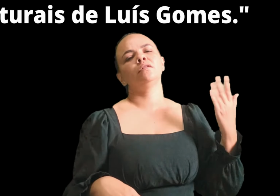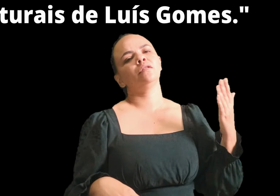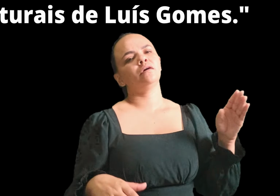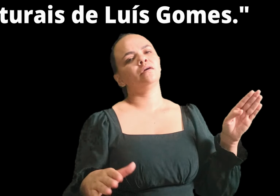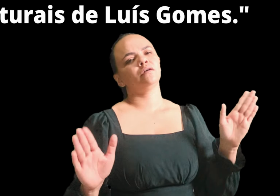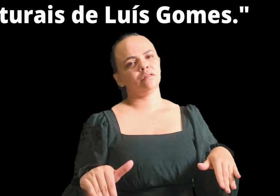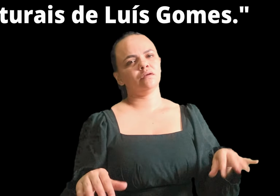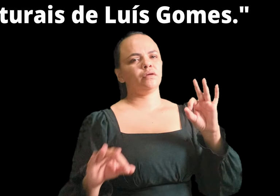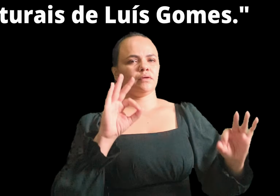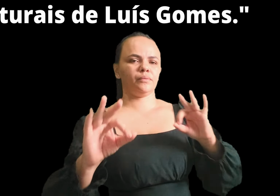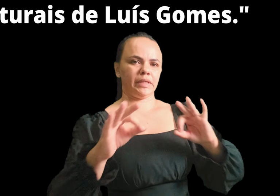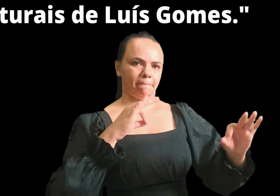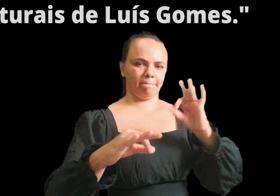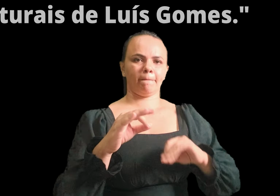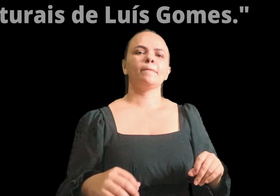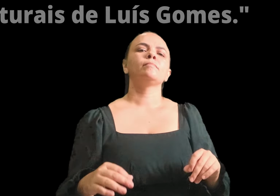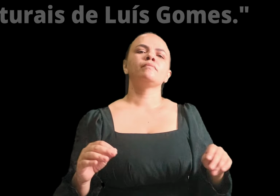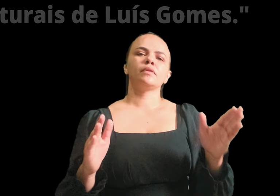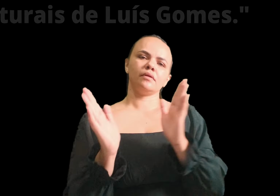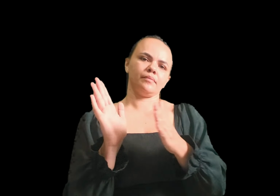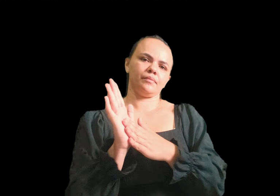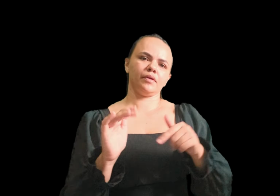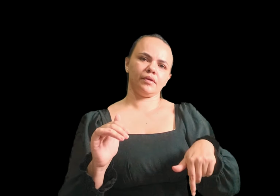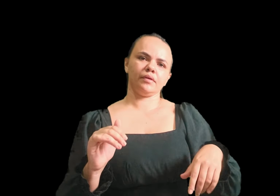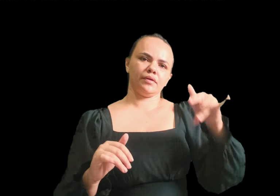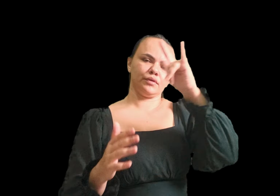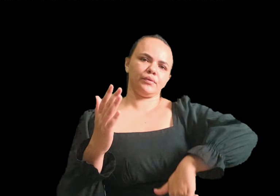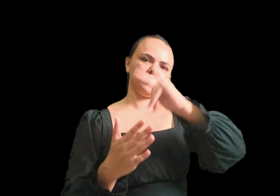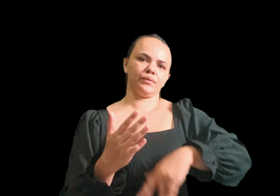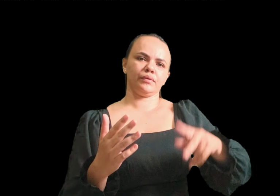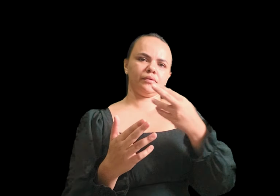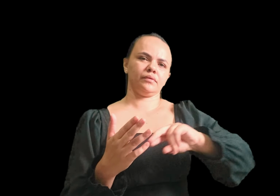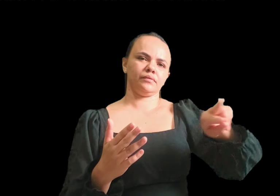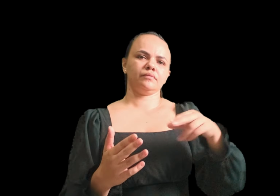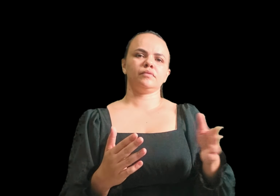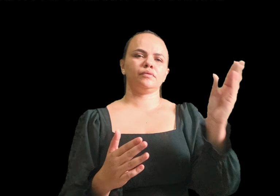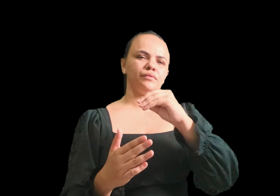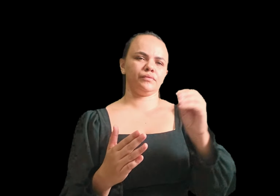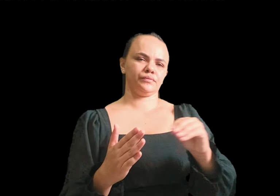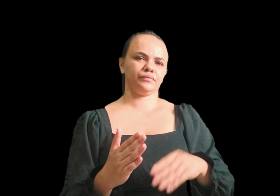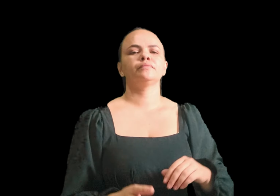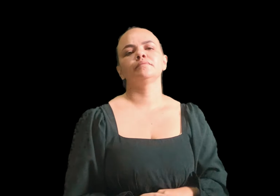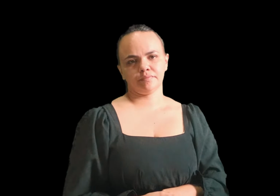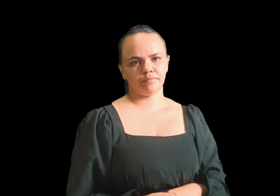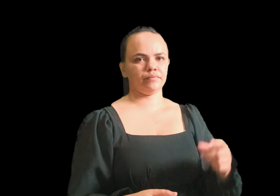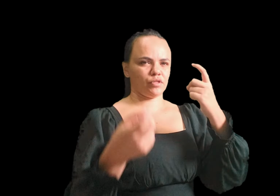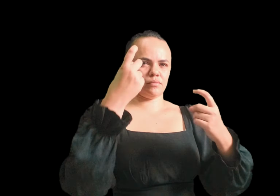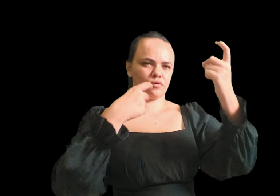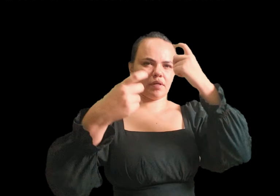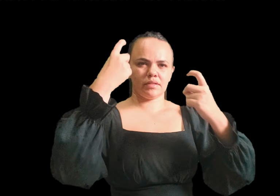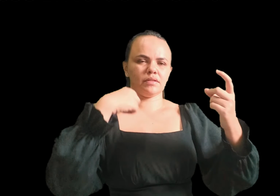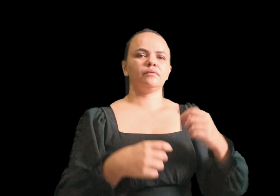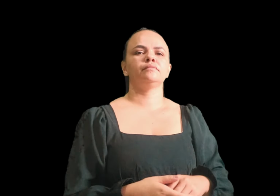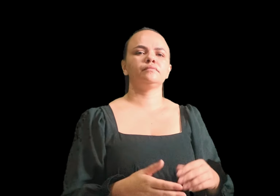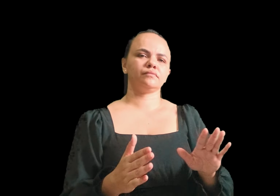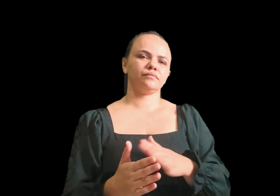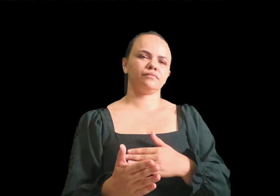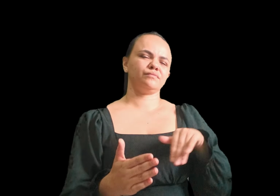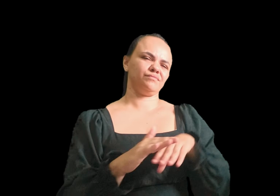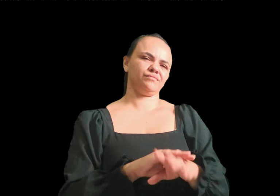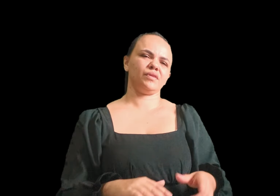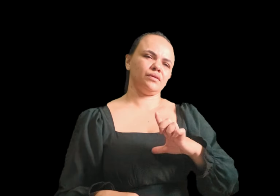que você tá fazendo agora propondo a fazer com esse documentário se outro lá atrás tivesse tido essa preocupação nós tivemos alg algumas coisas feitas mas